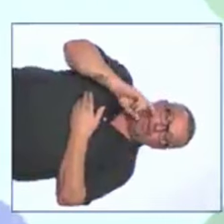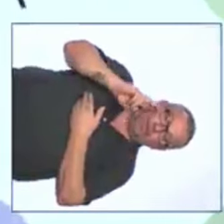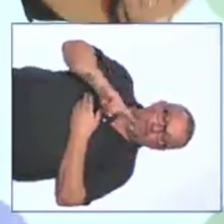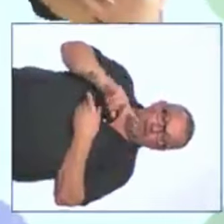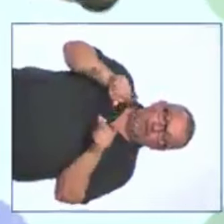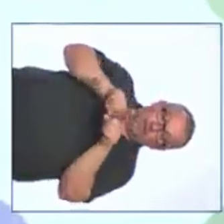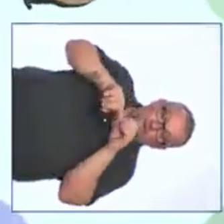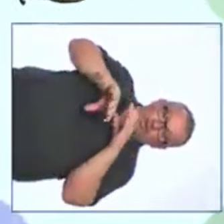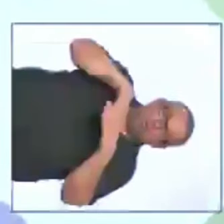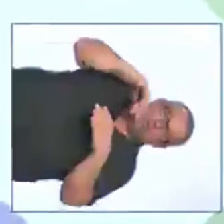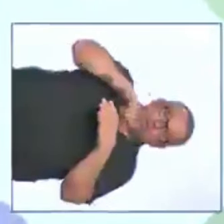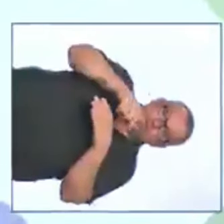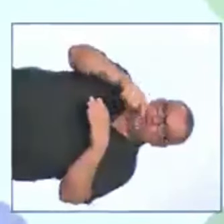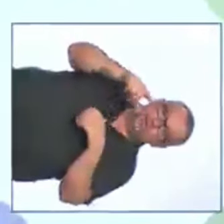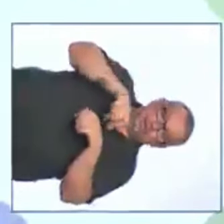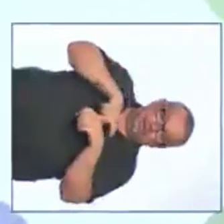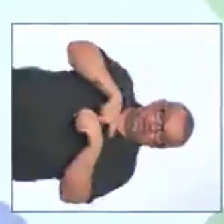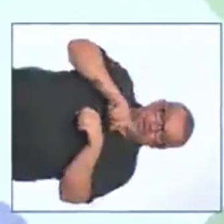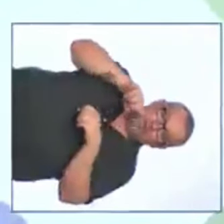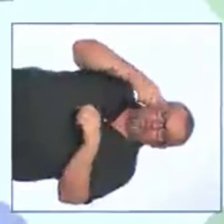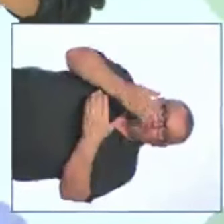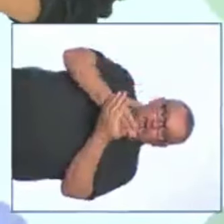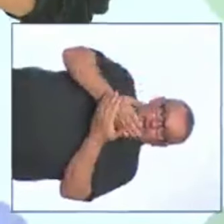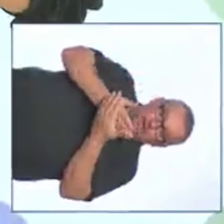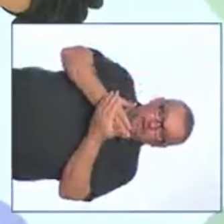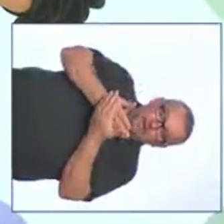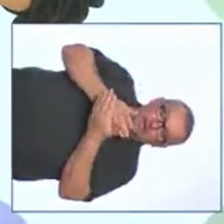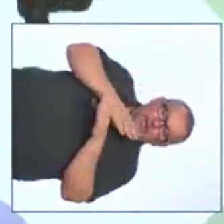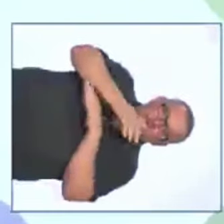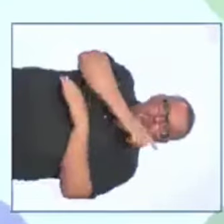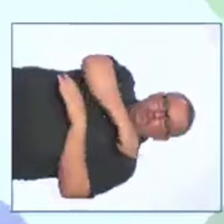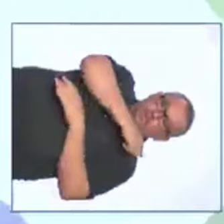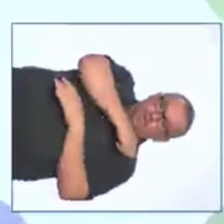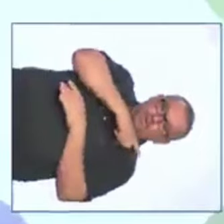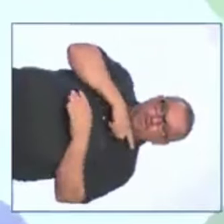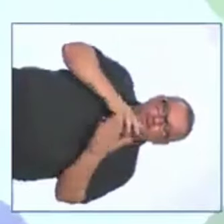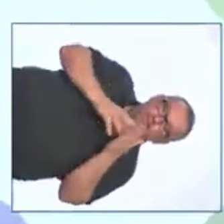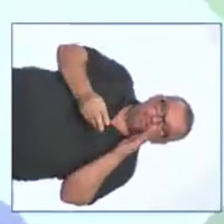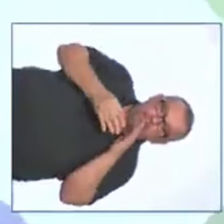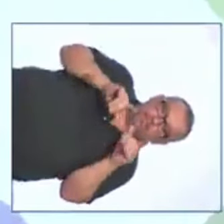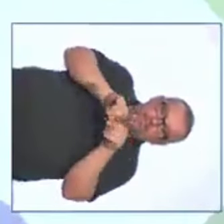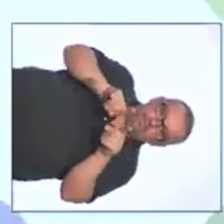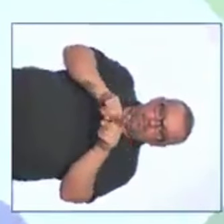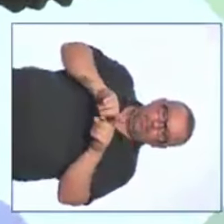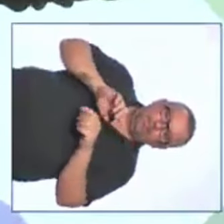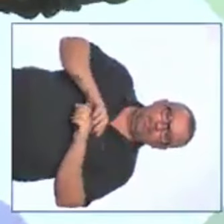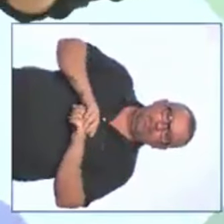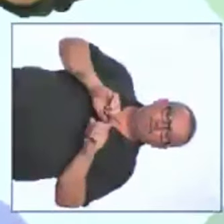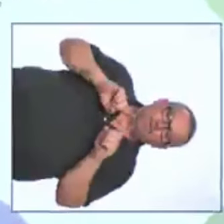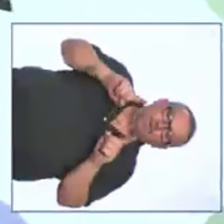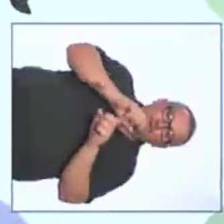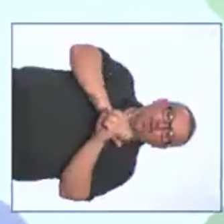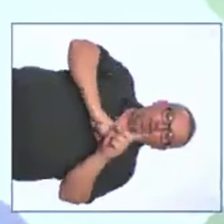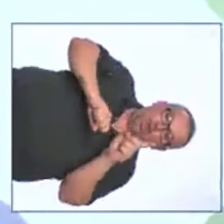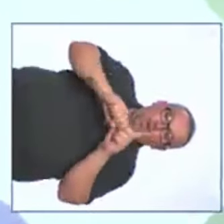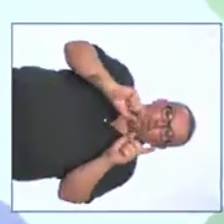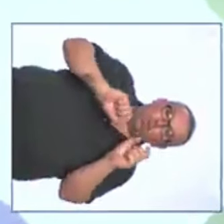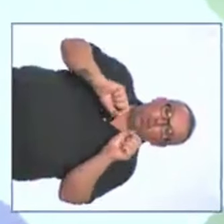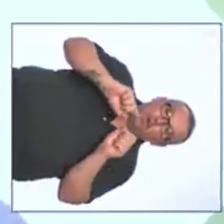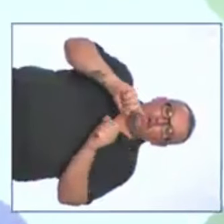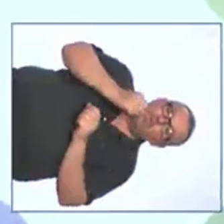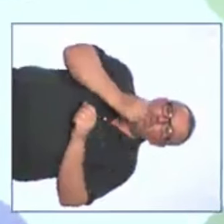no YouTube porque como a gente não tem tanto tempo nas próximas aulas que vão ir para o primeiro ano vai ter um tempo maior para explicar isso mas a sociologia ela é uma